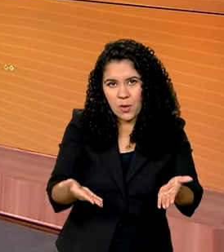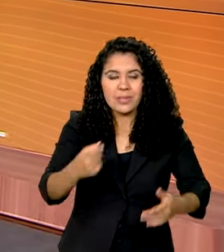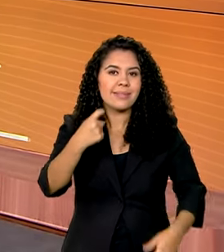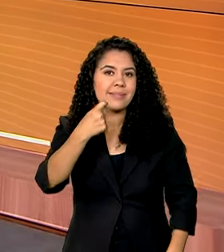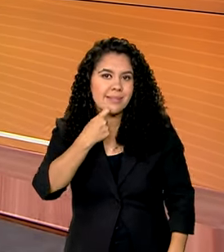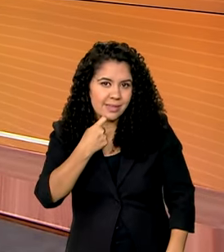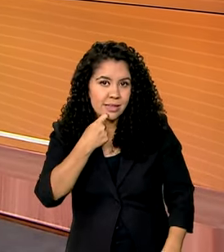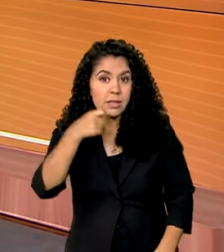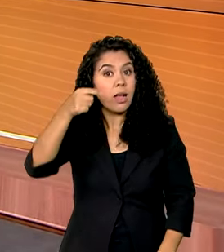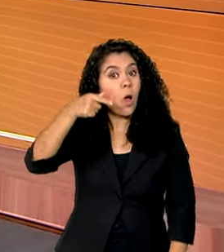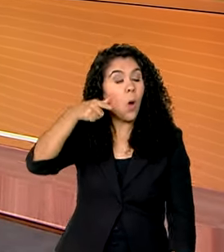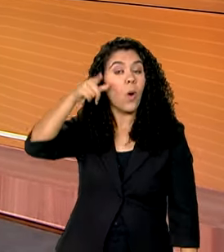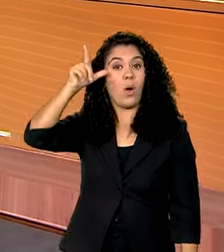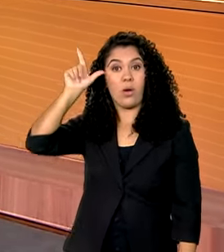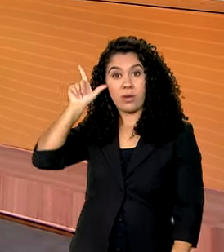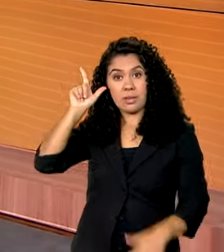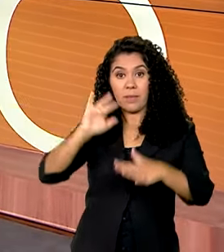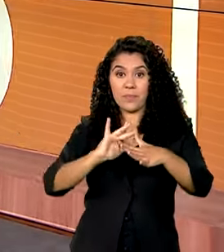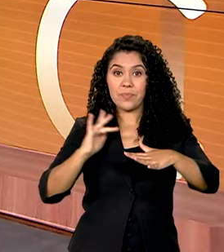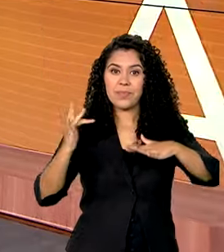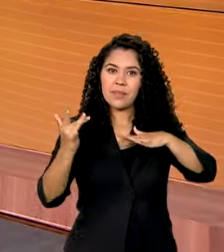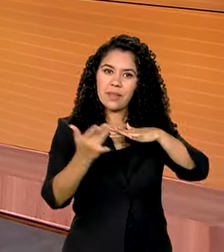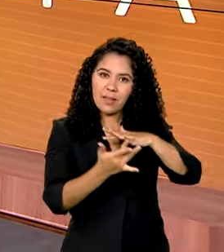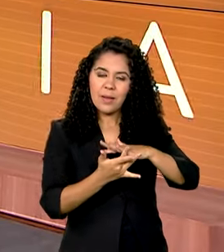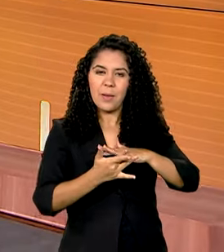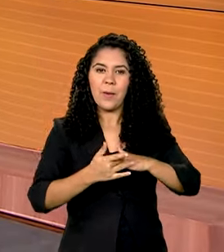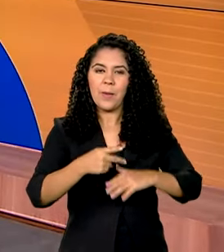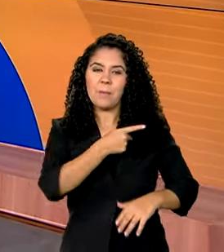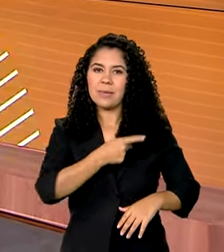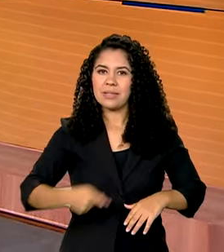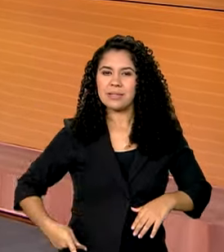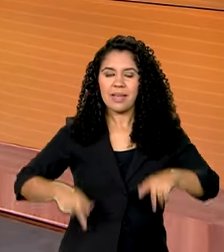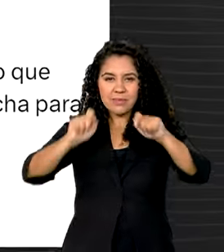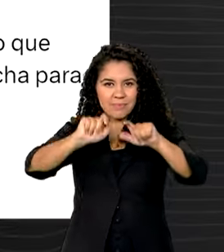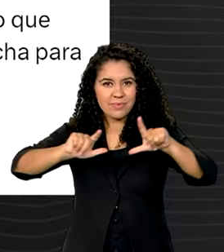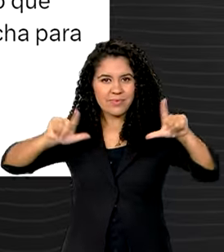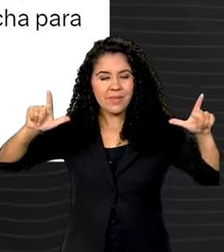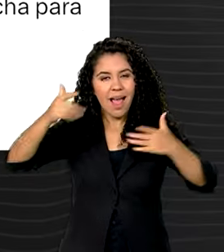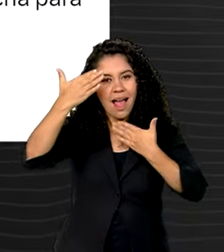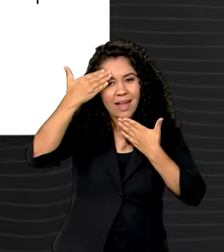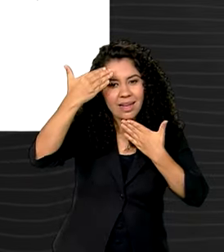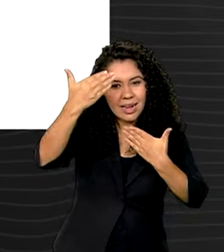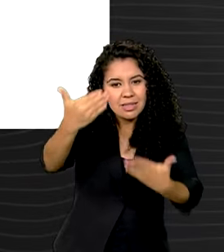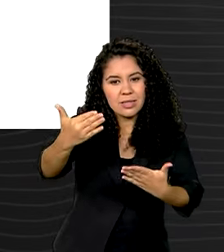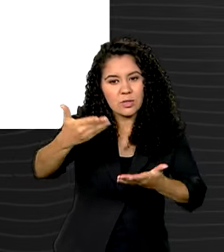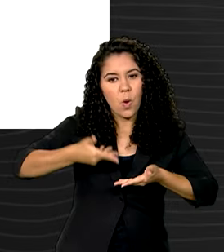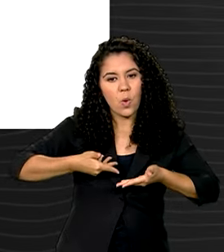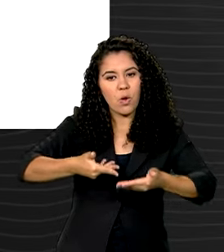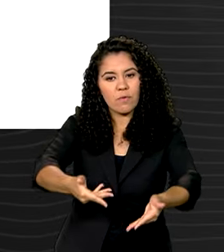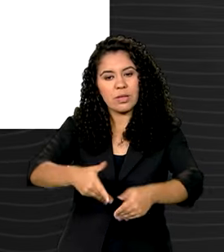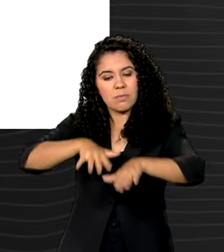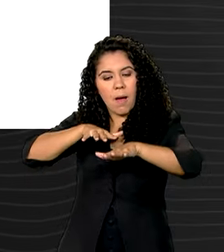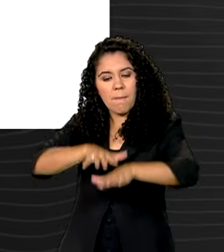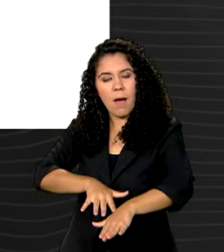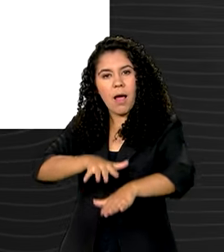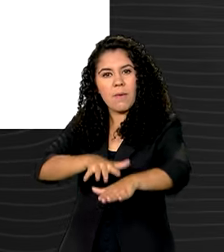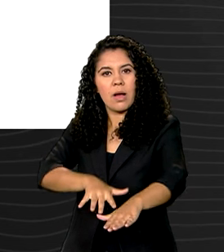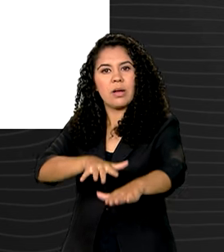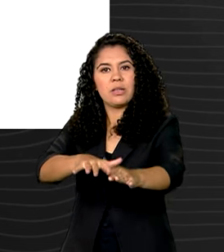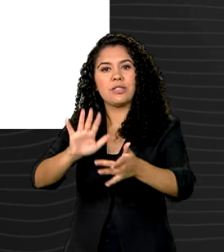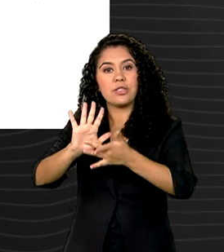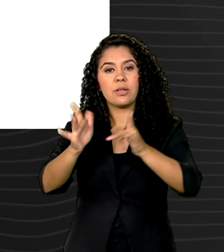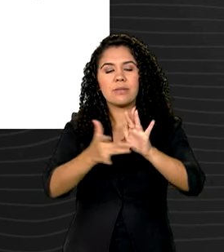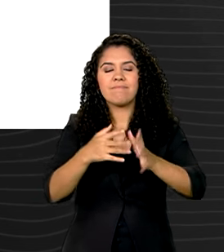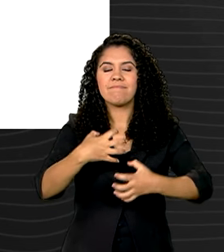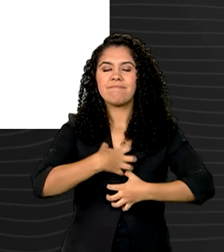sexta-feira. Ontem, pelas redes sociais, ele agradeceu o convite para participar da Marcha para Jesus e afirmou ter orgulho